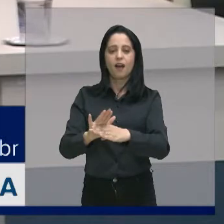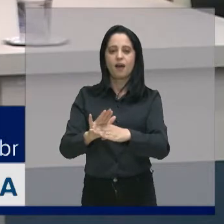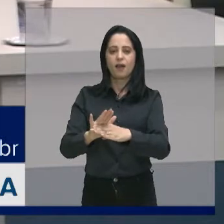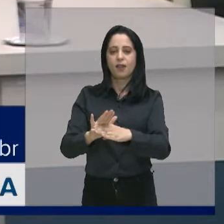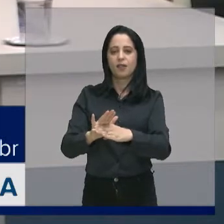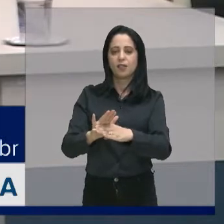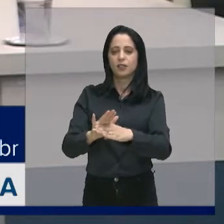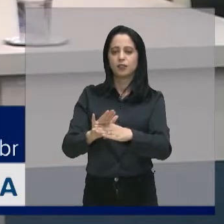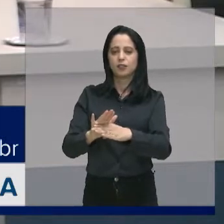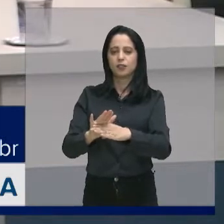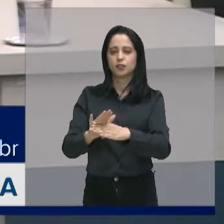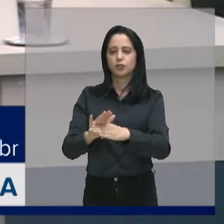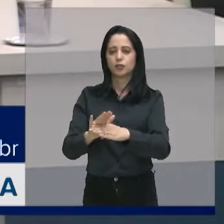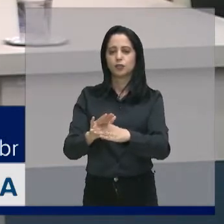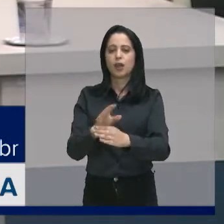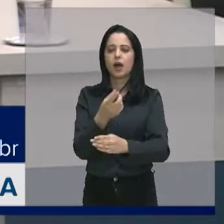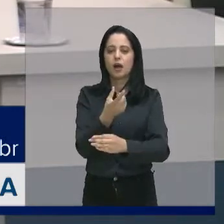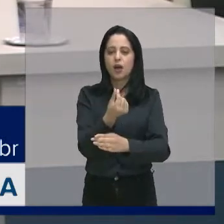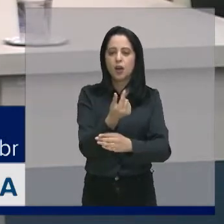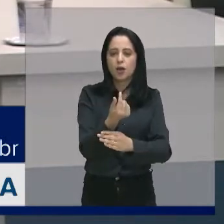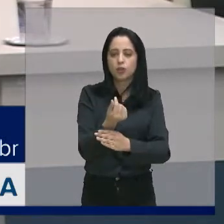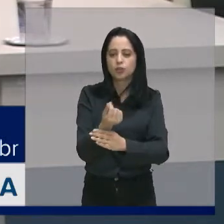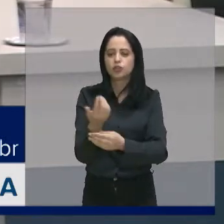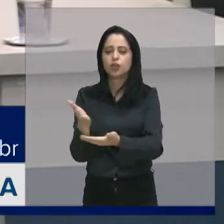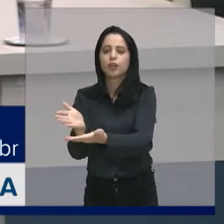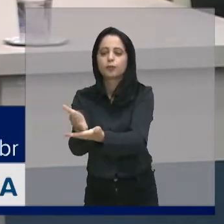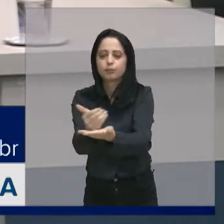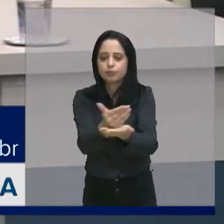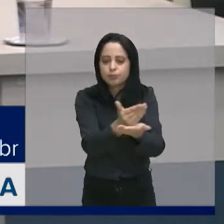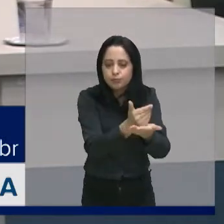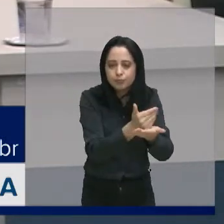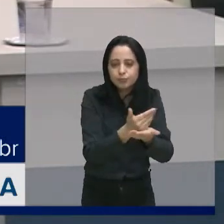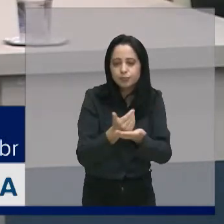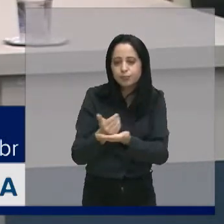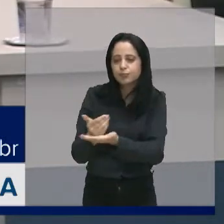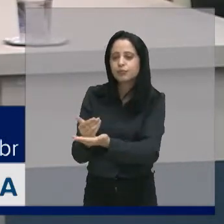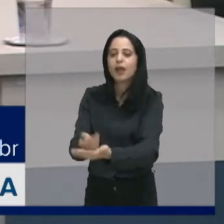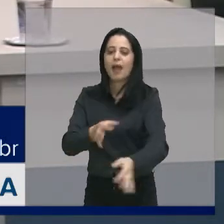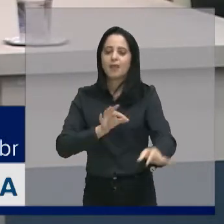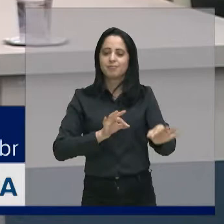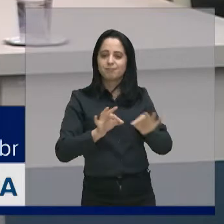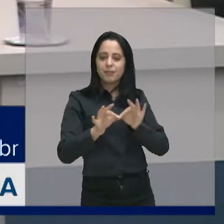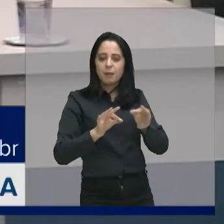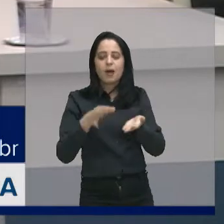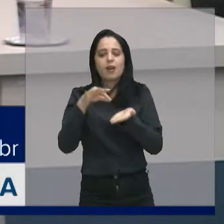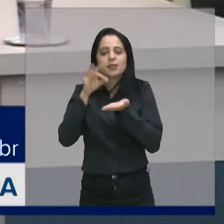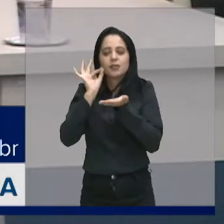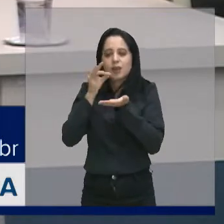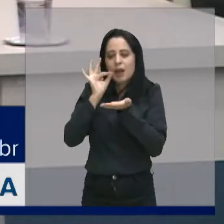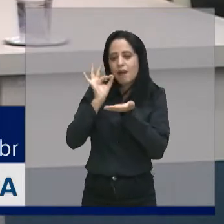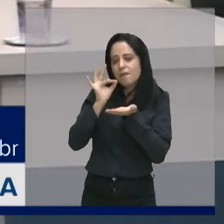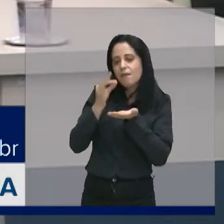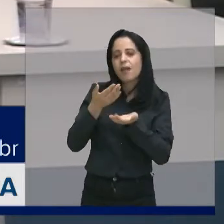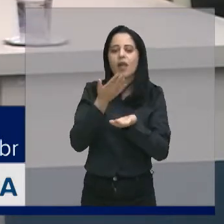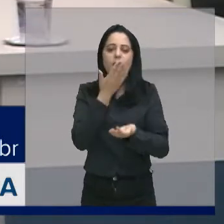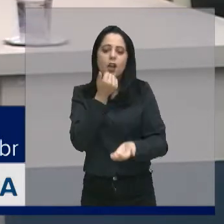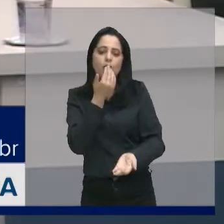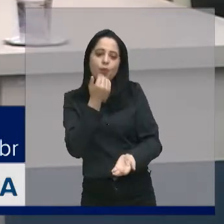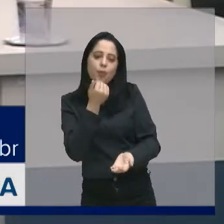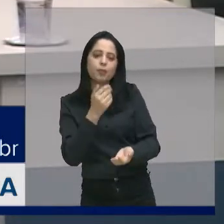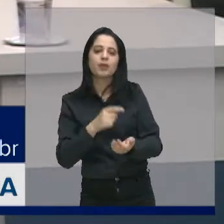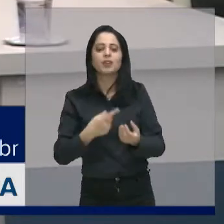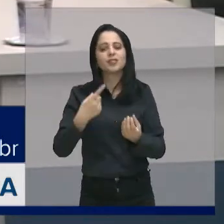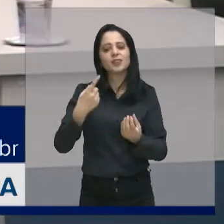para arrecadar fundos para a SSVP, onde preparava deliciosos café, almoços e lanches e o